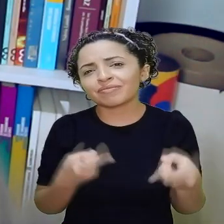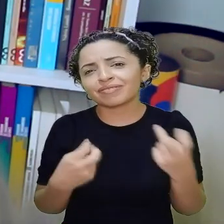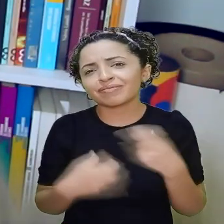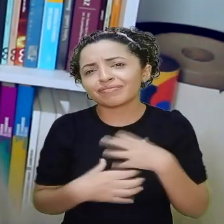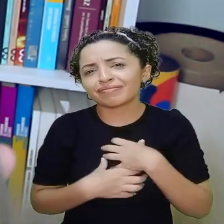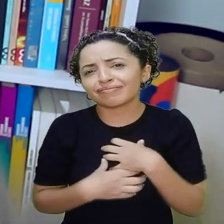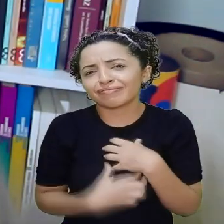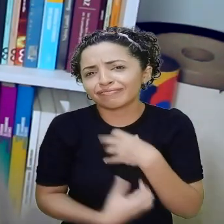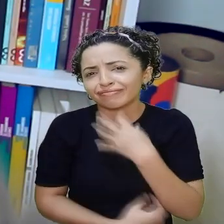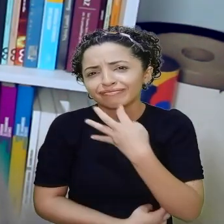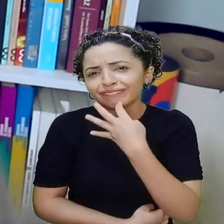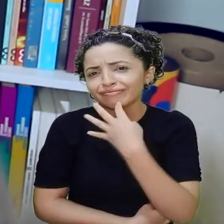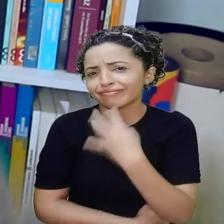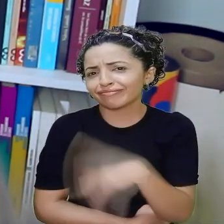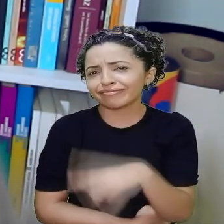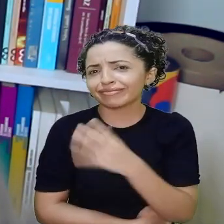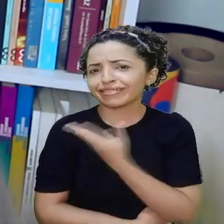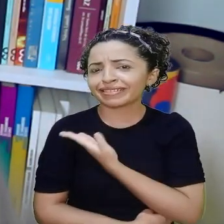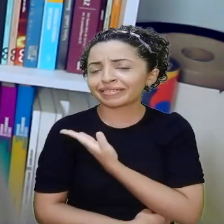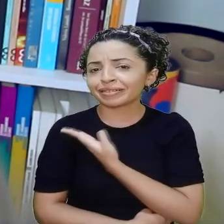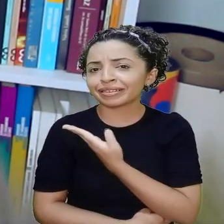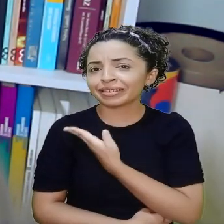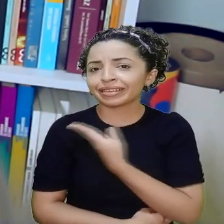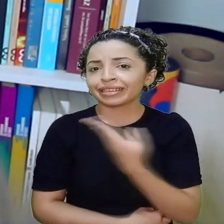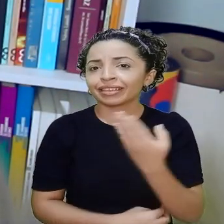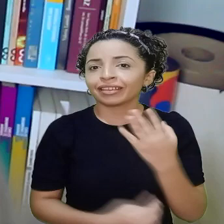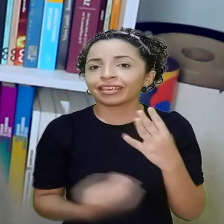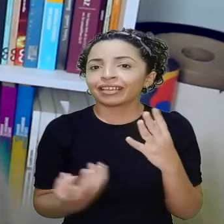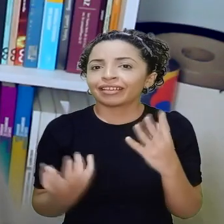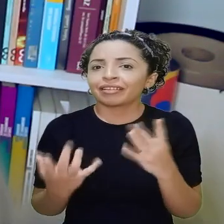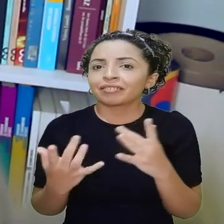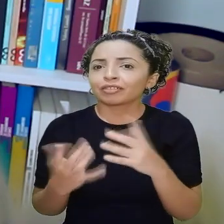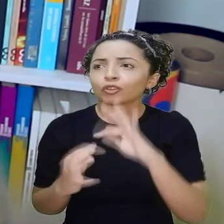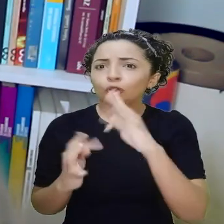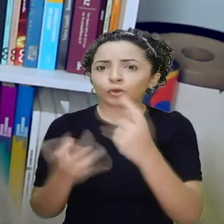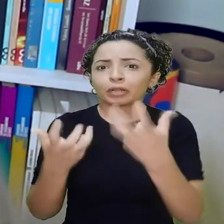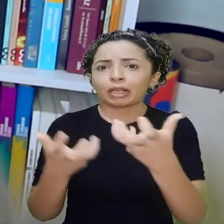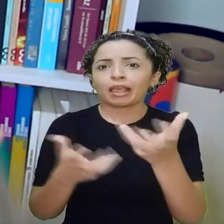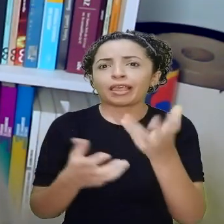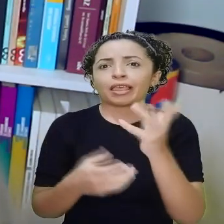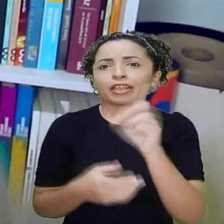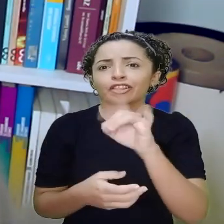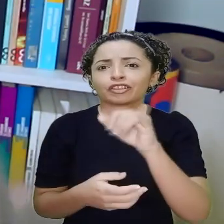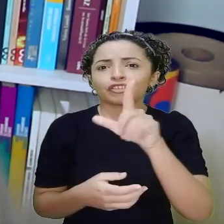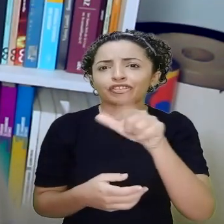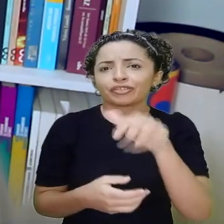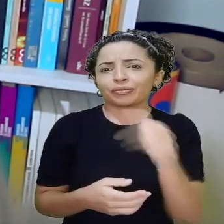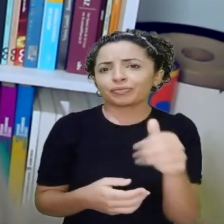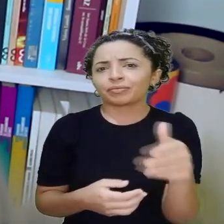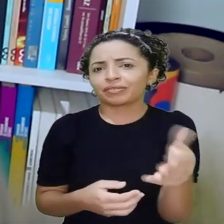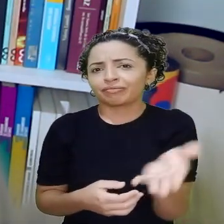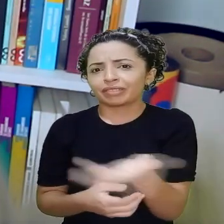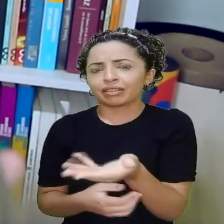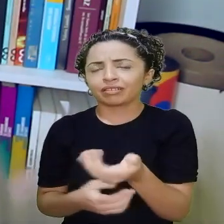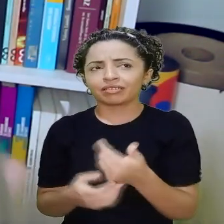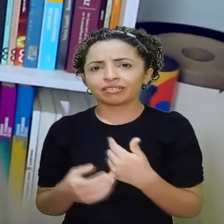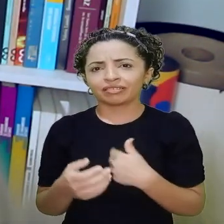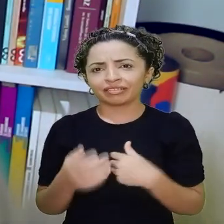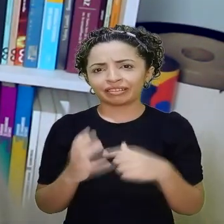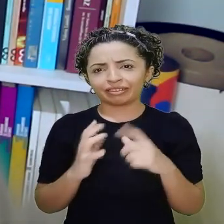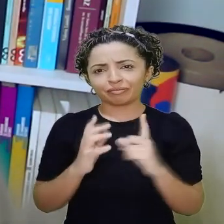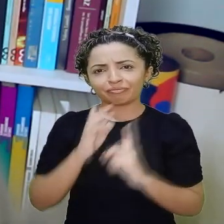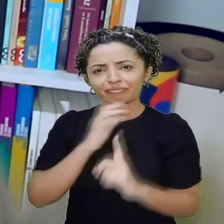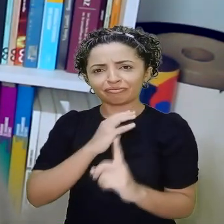para assistir justamente essa sessão. Só que, na realidade, esse churrasco, ele começa a perceber que ele já não reconhece esses amigos. Todos eles